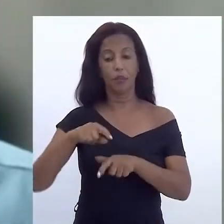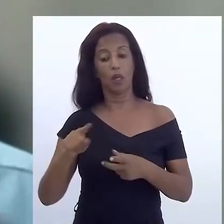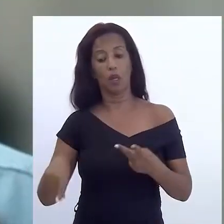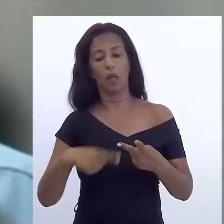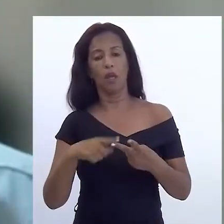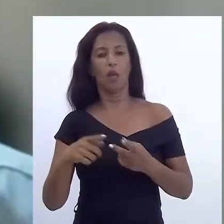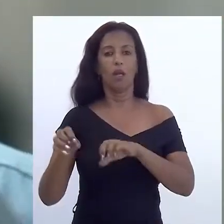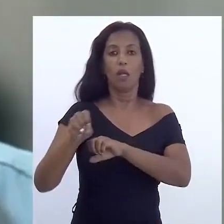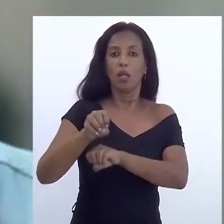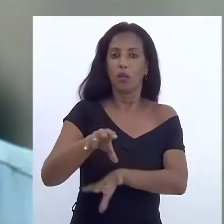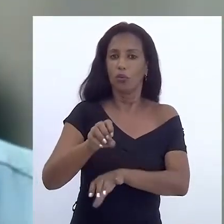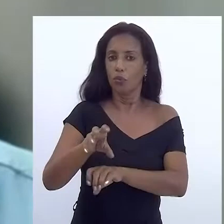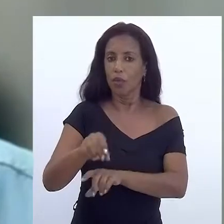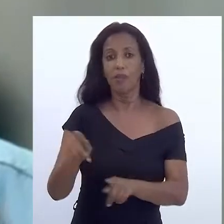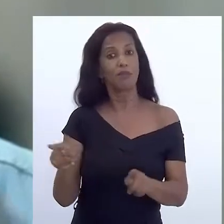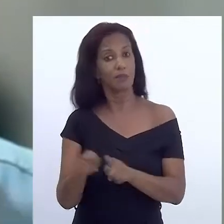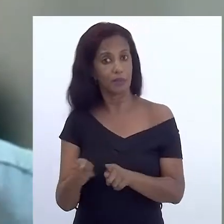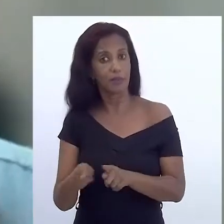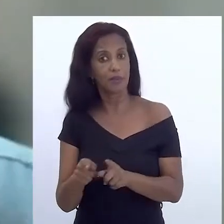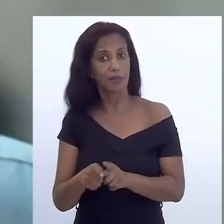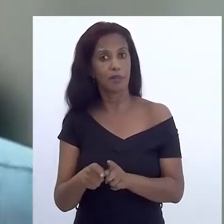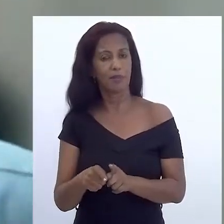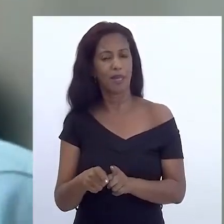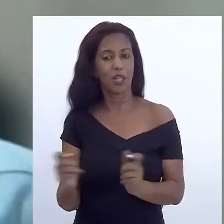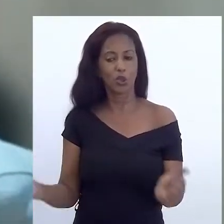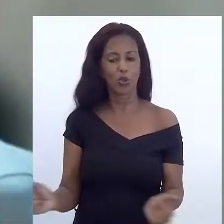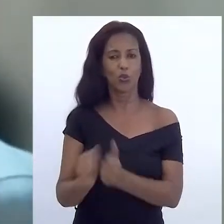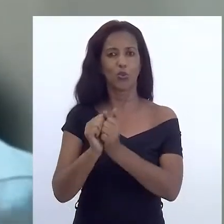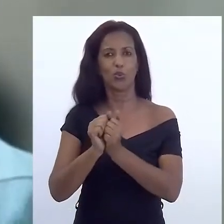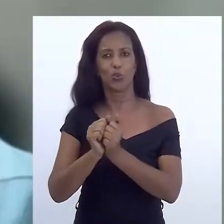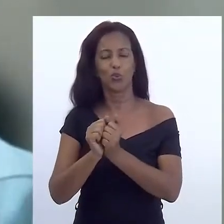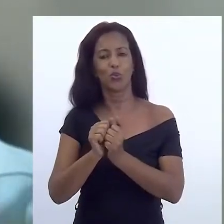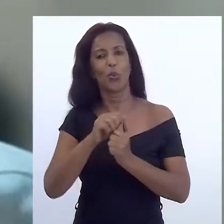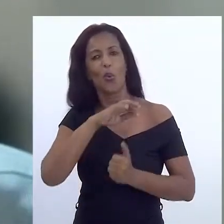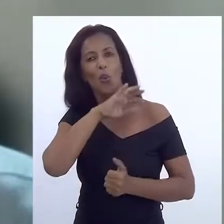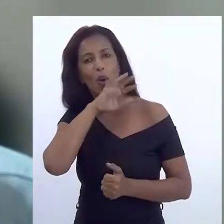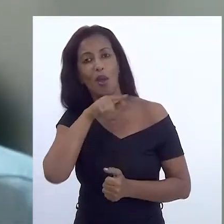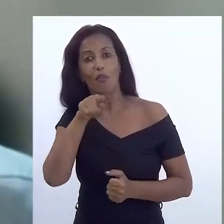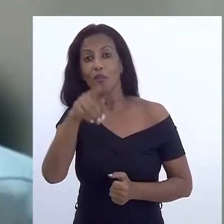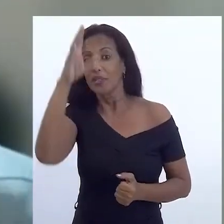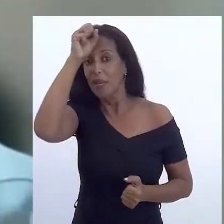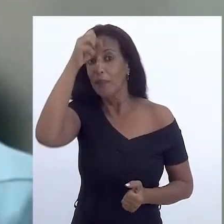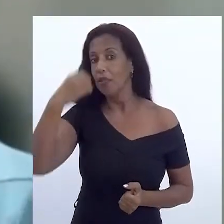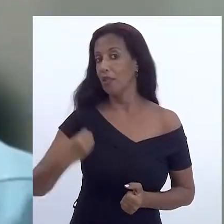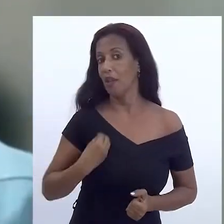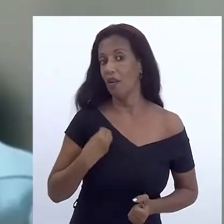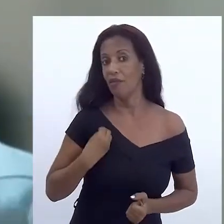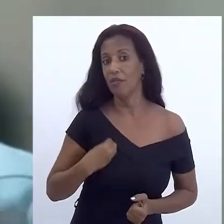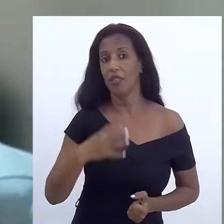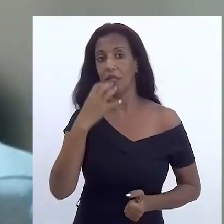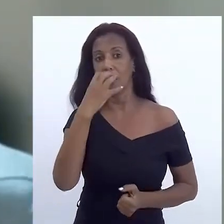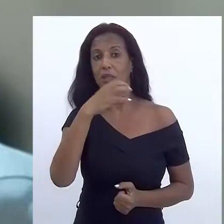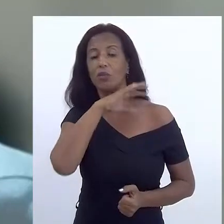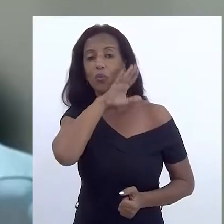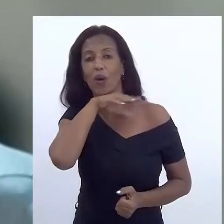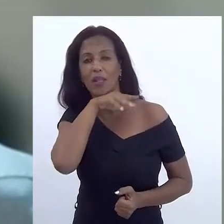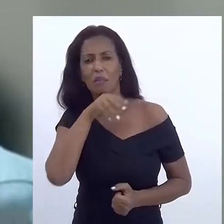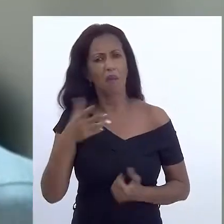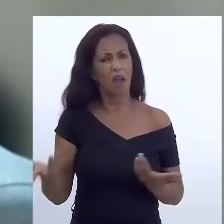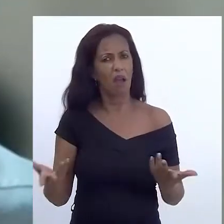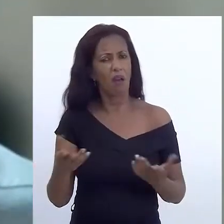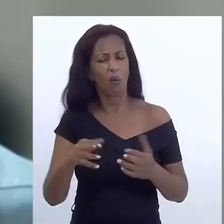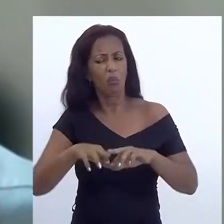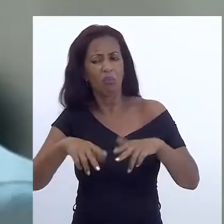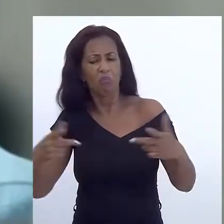educação assistida por animais. É você aprender sobre a biologia do animal para fins educativos.